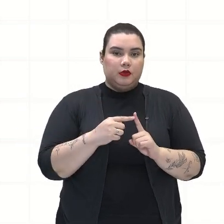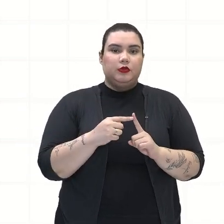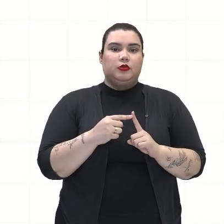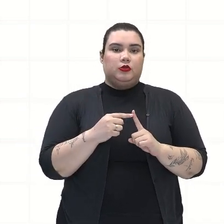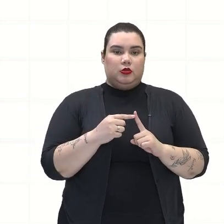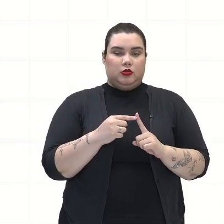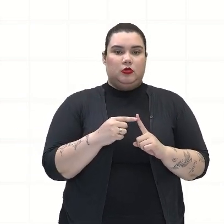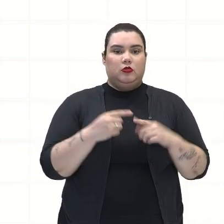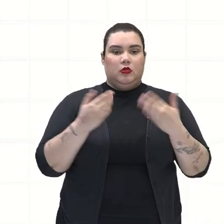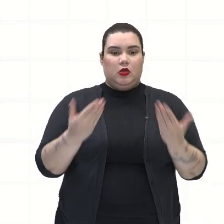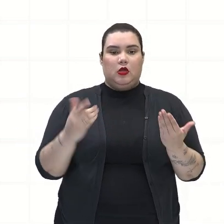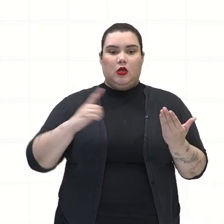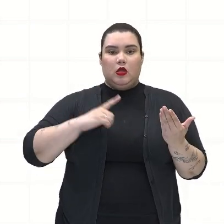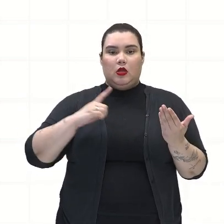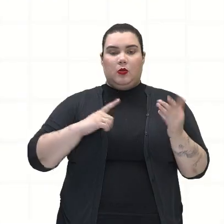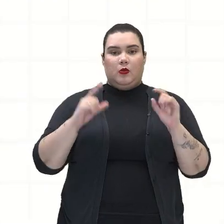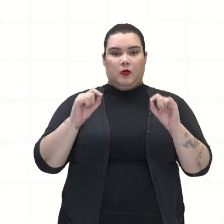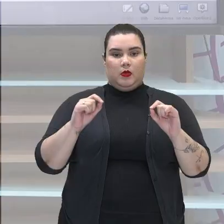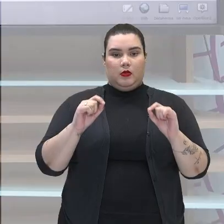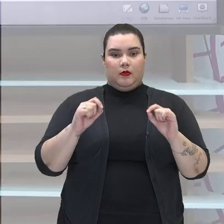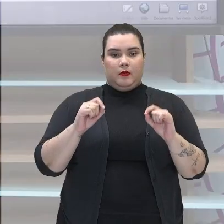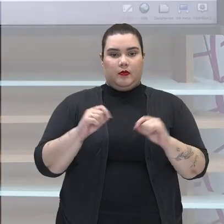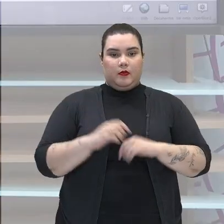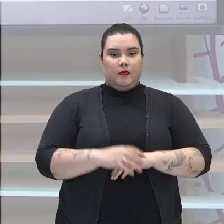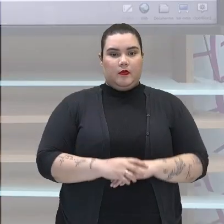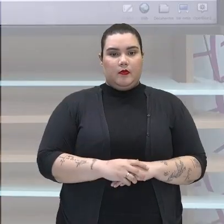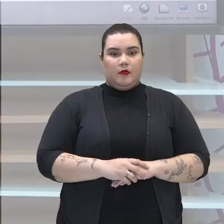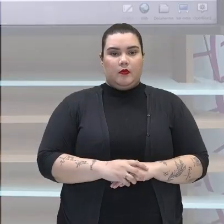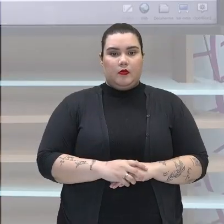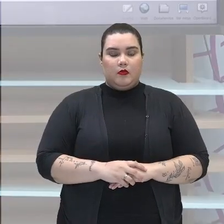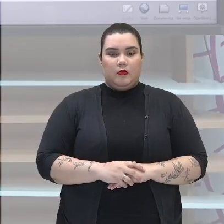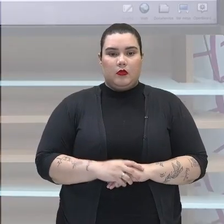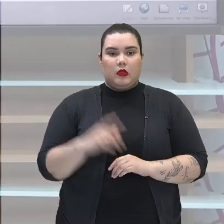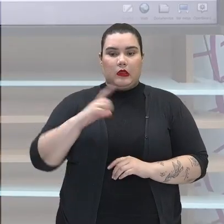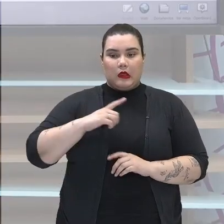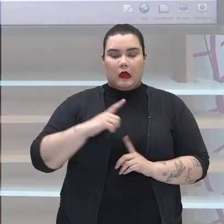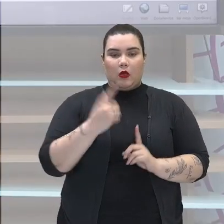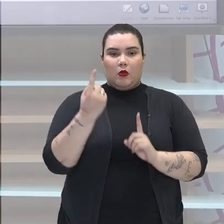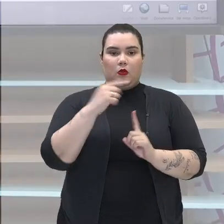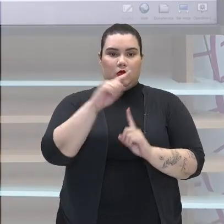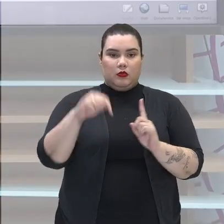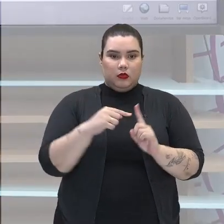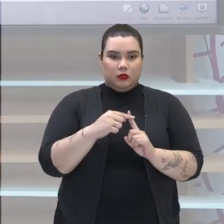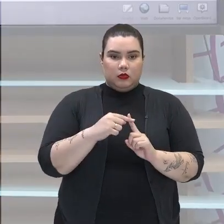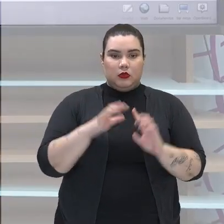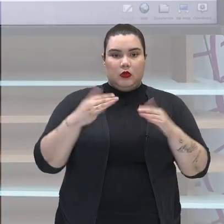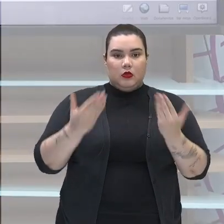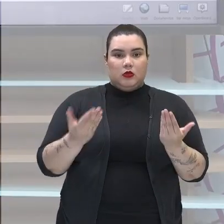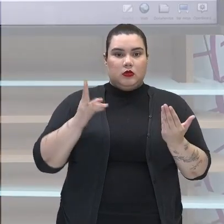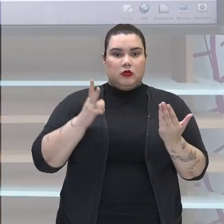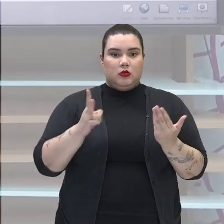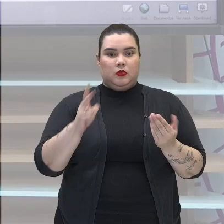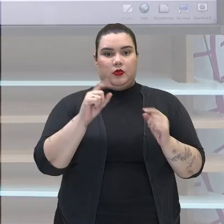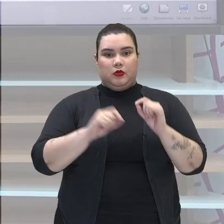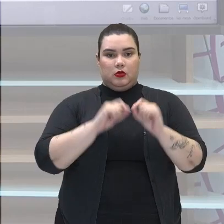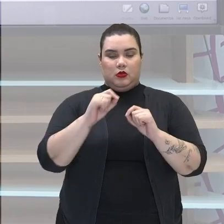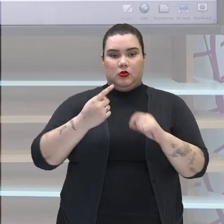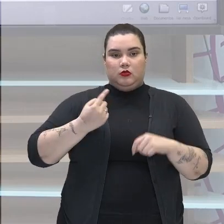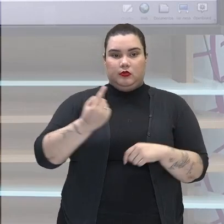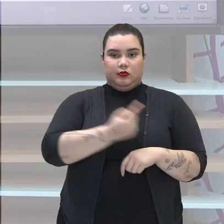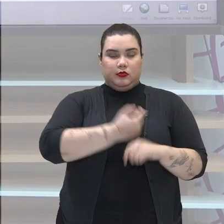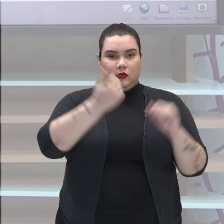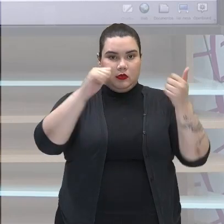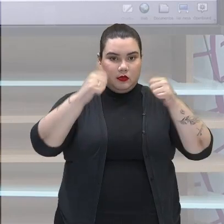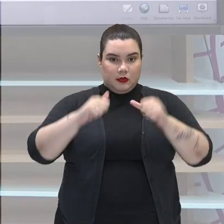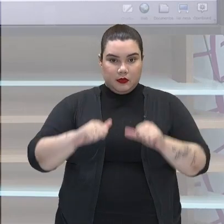né? Você tem aí justamente um objetivo. Então, toda vez que nós estivermos